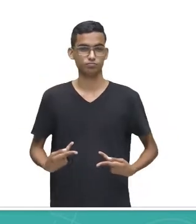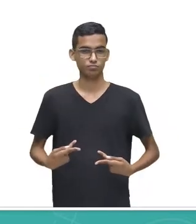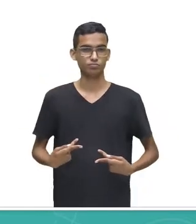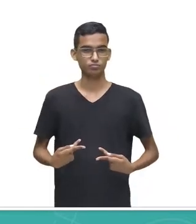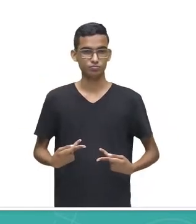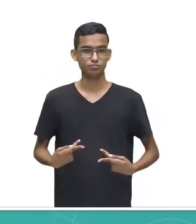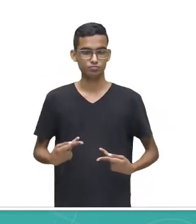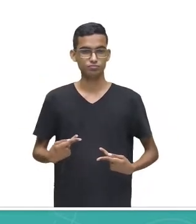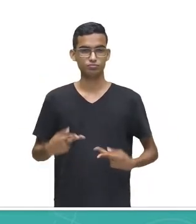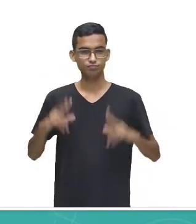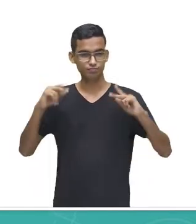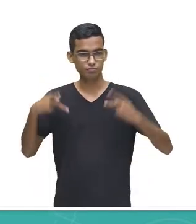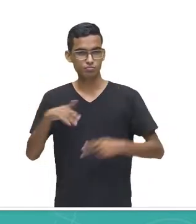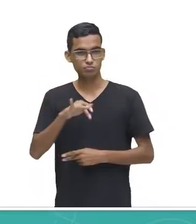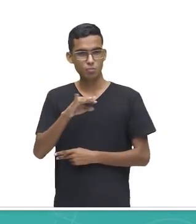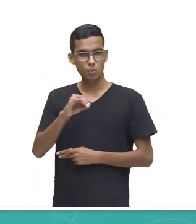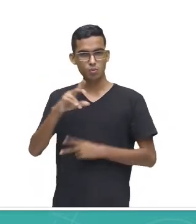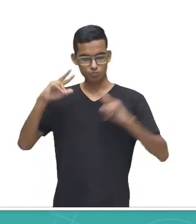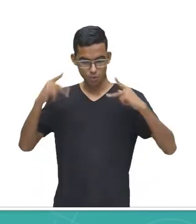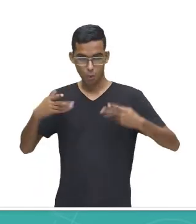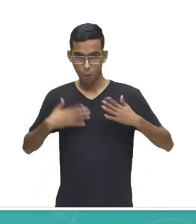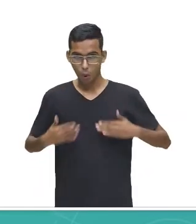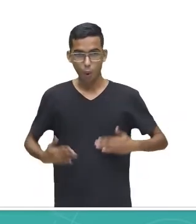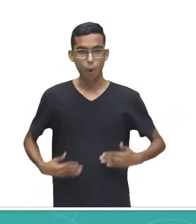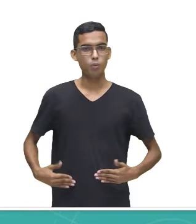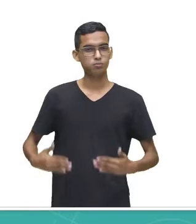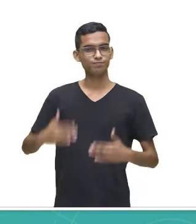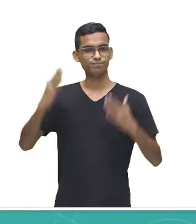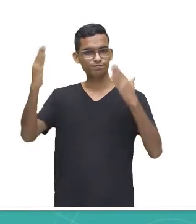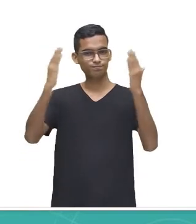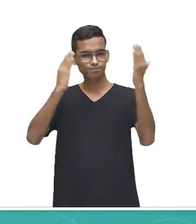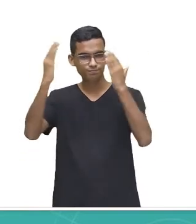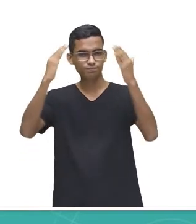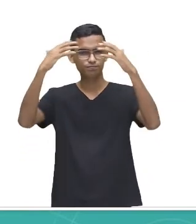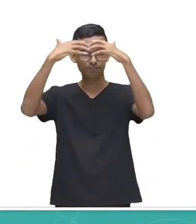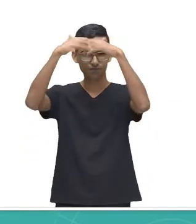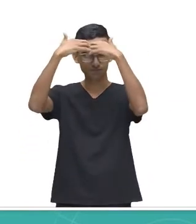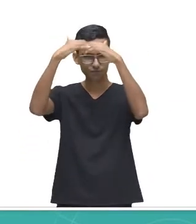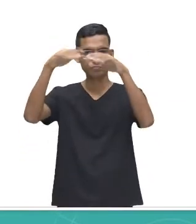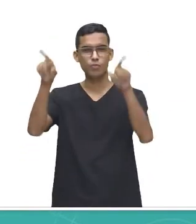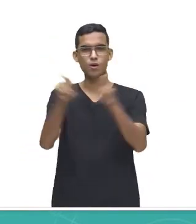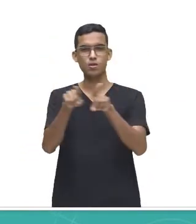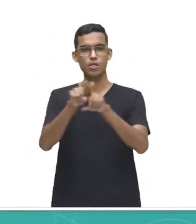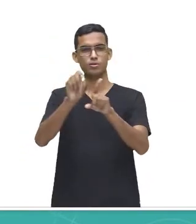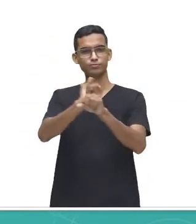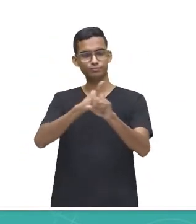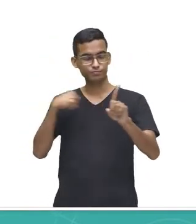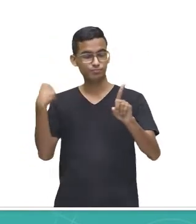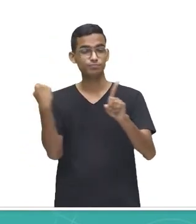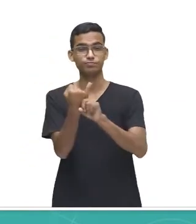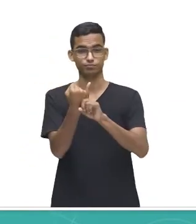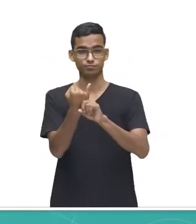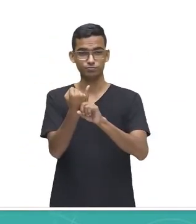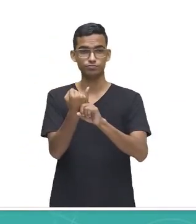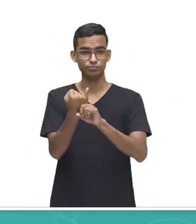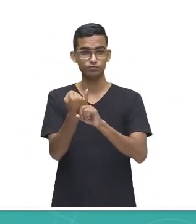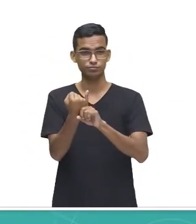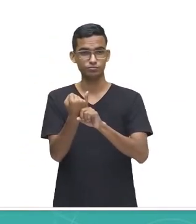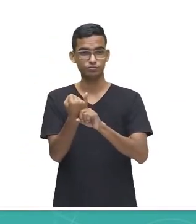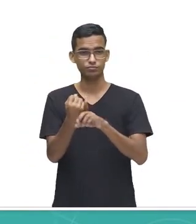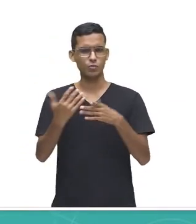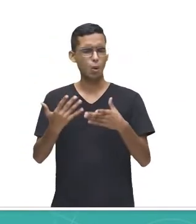o psicológico e o sociológico. Por que a pessoa não conseguiu fazer a experiência religiosa